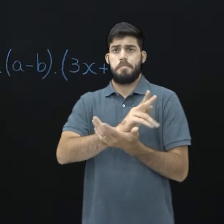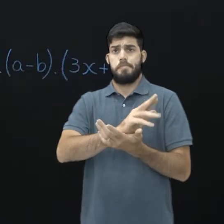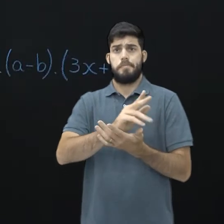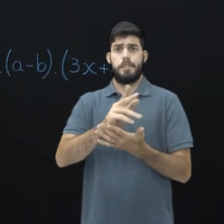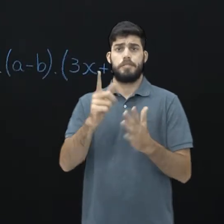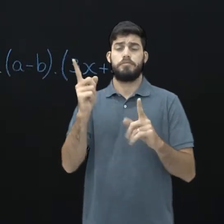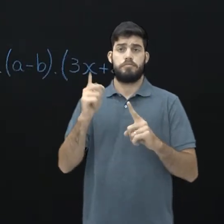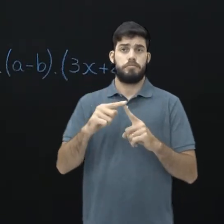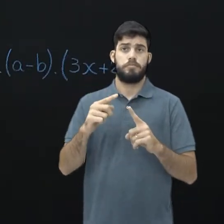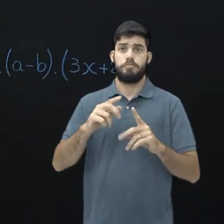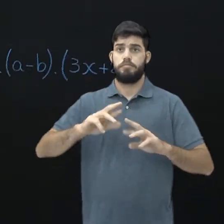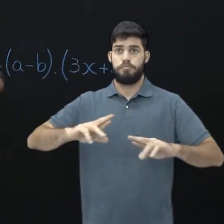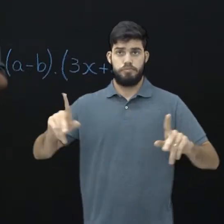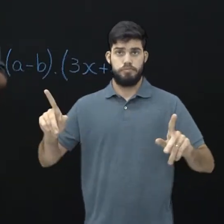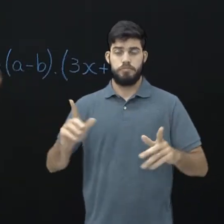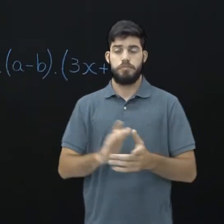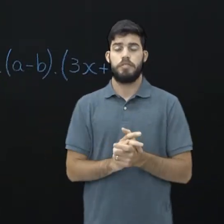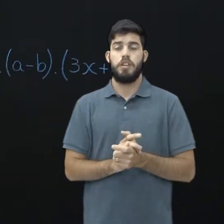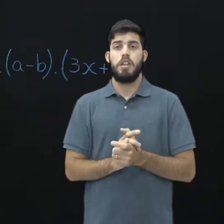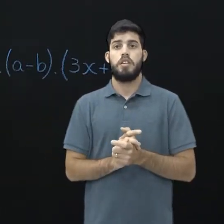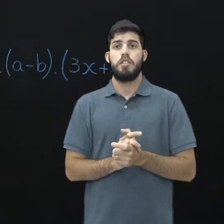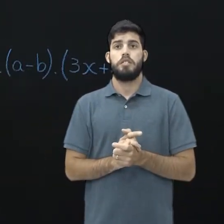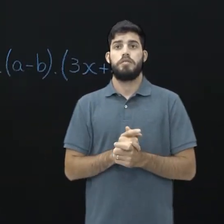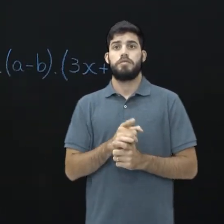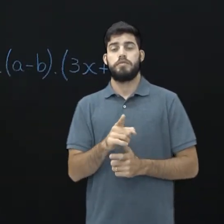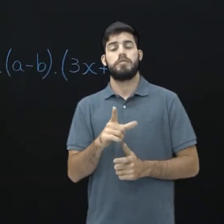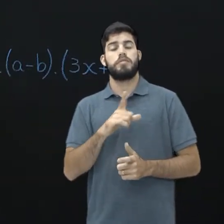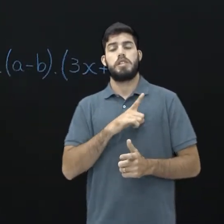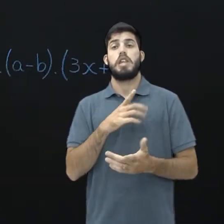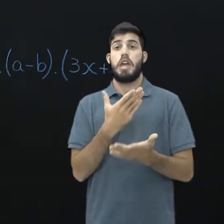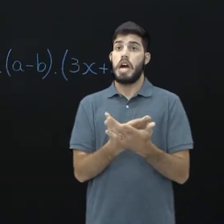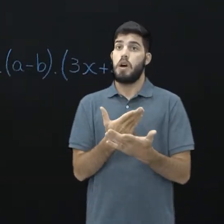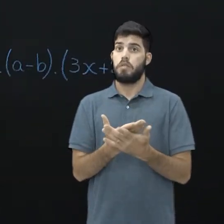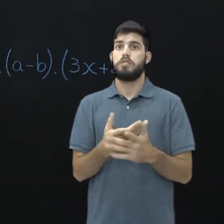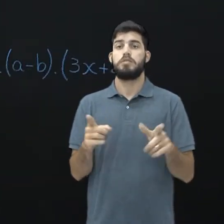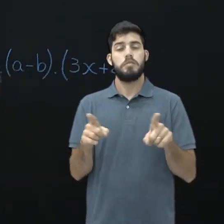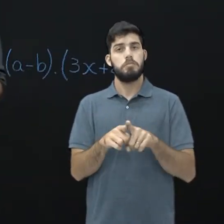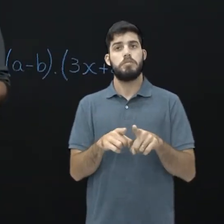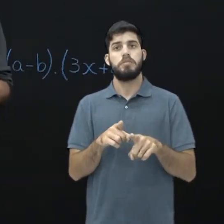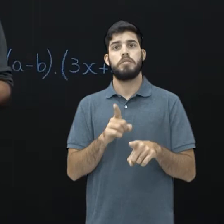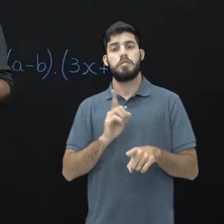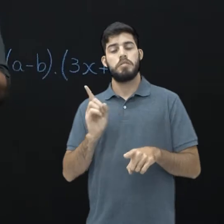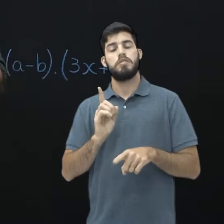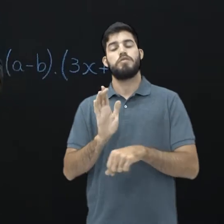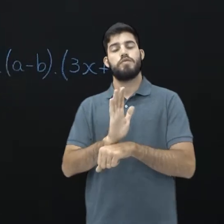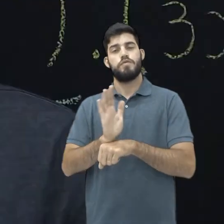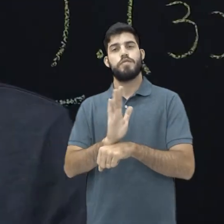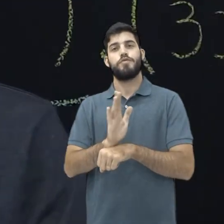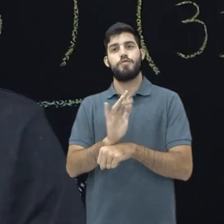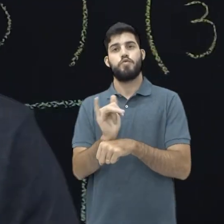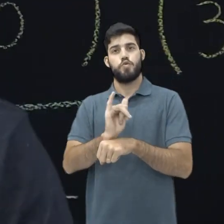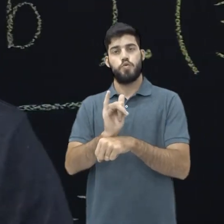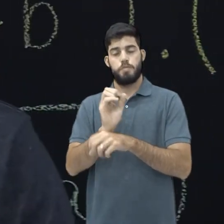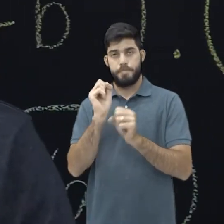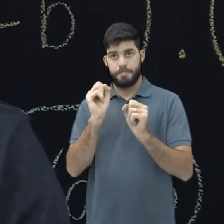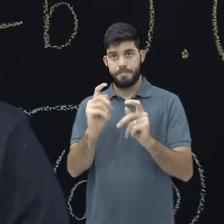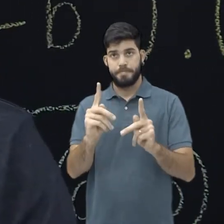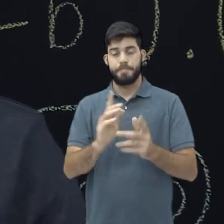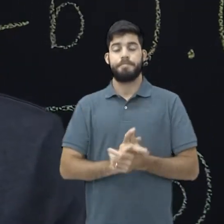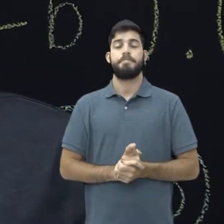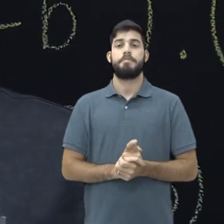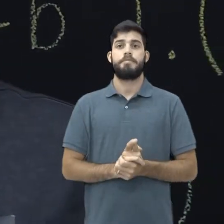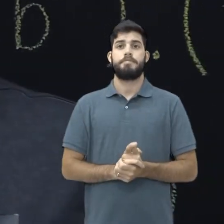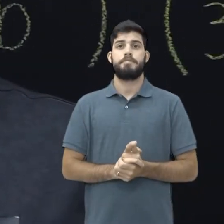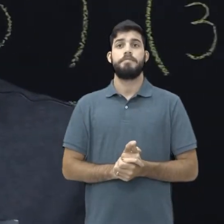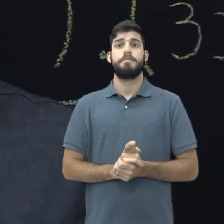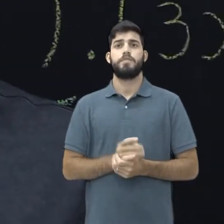fatoração, onde você tem aulas sobre esses tipos aqui no nosso conjunto de videoaulas, beleza? Então, pessoal, como é que a